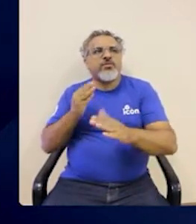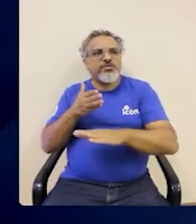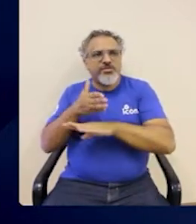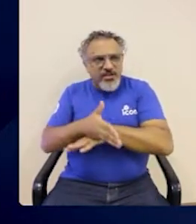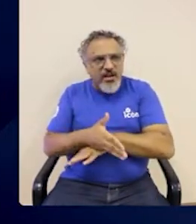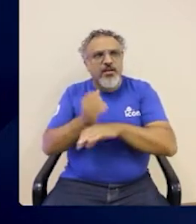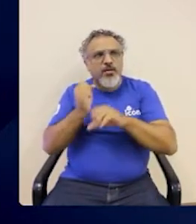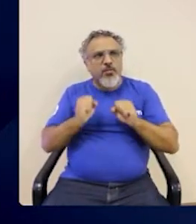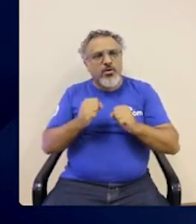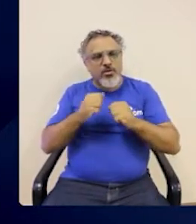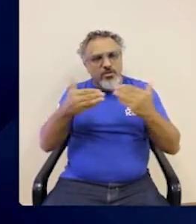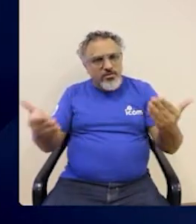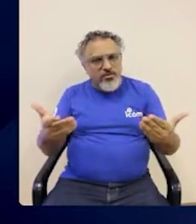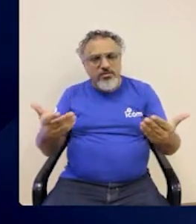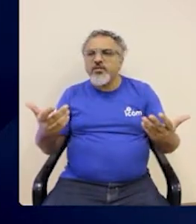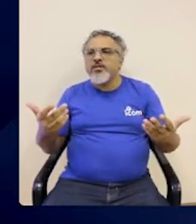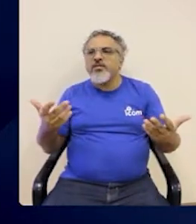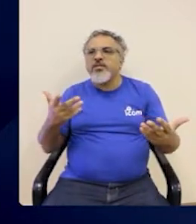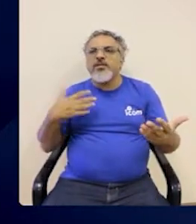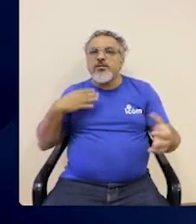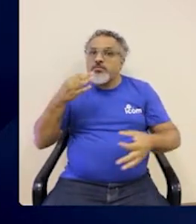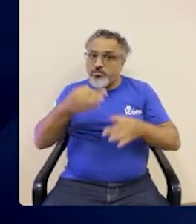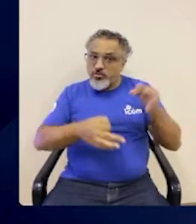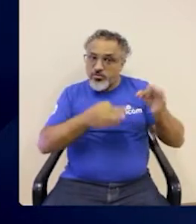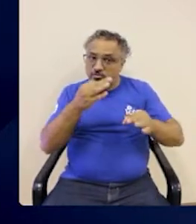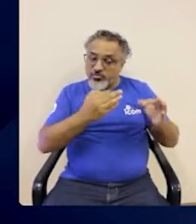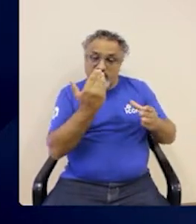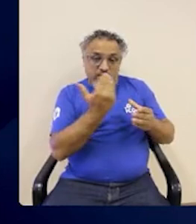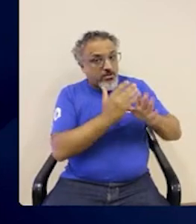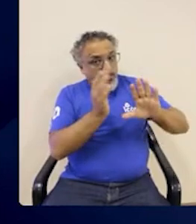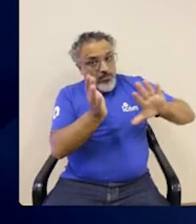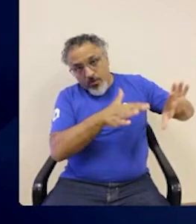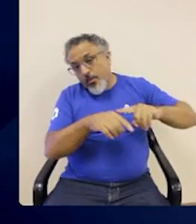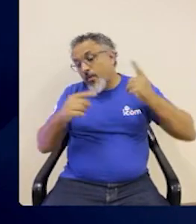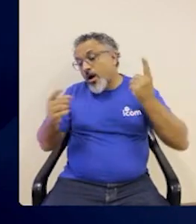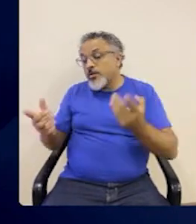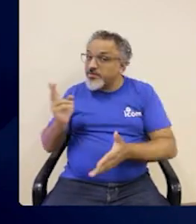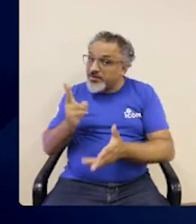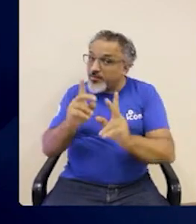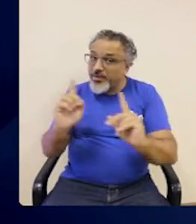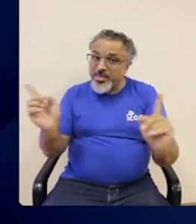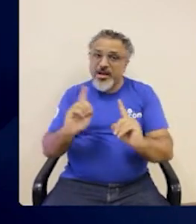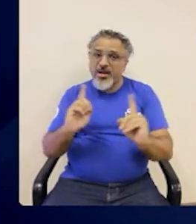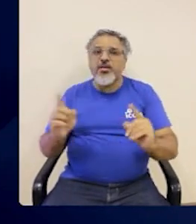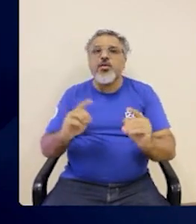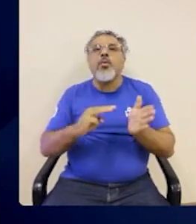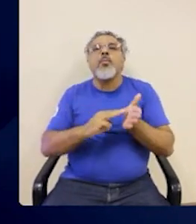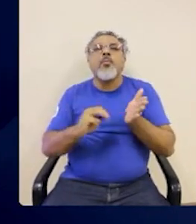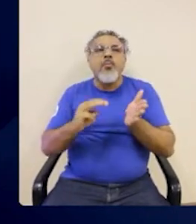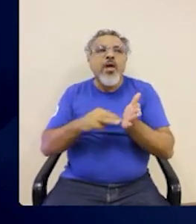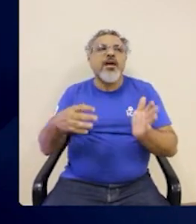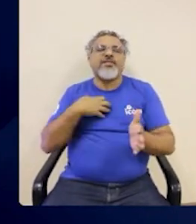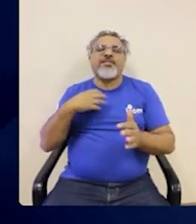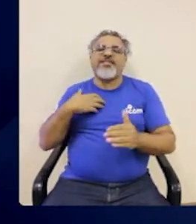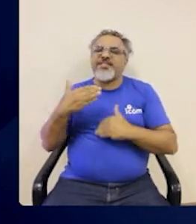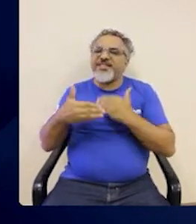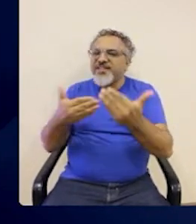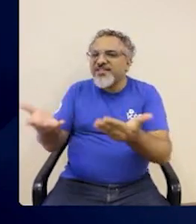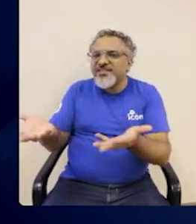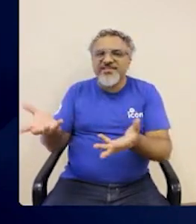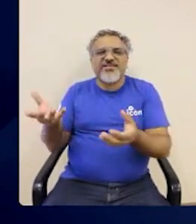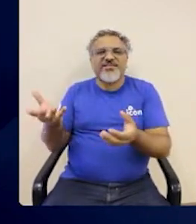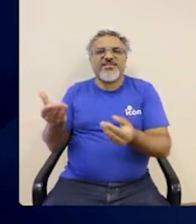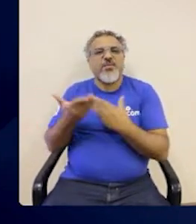aí poderia, no caso, justificaria uma judicialização. Mas nem sempre, muitas vezes é o método da moda, a técnica da moda